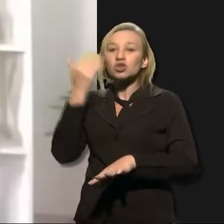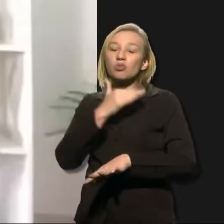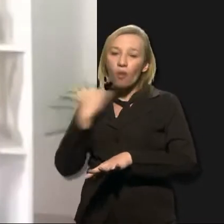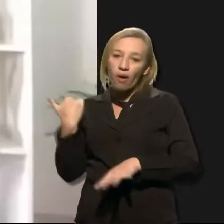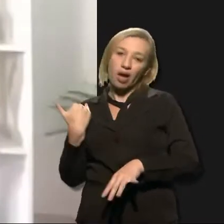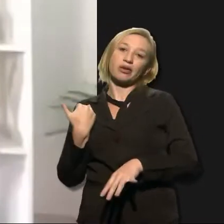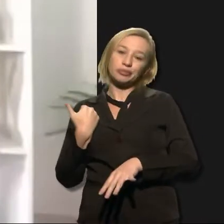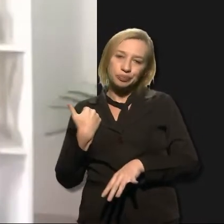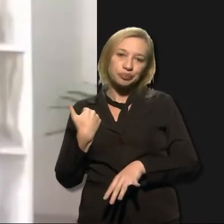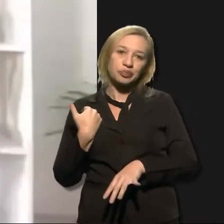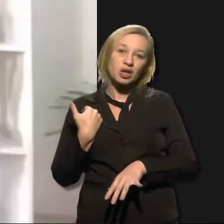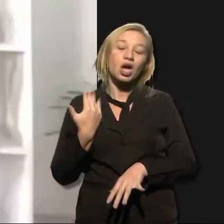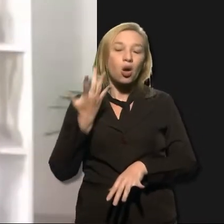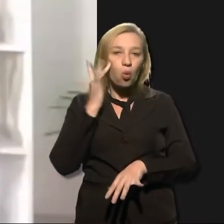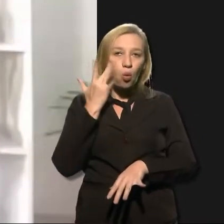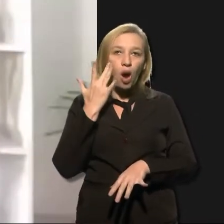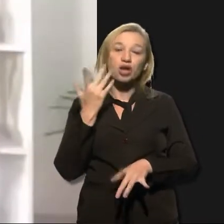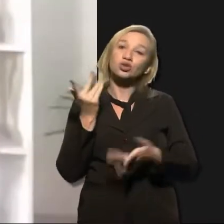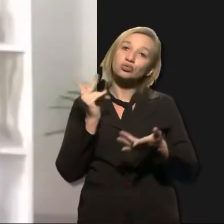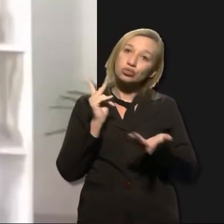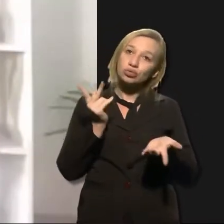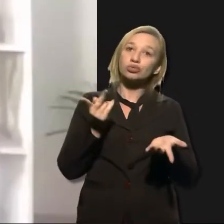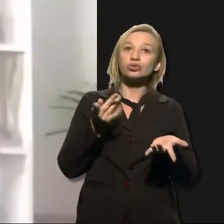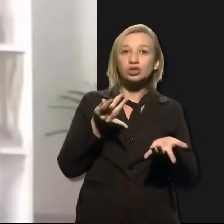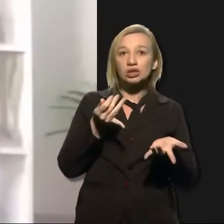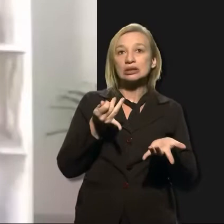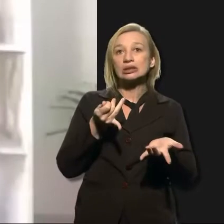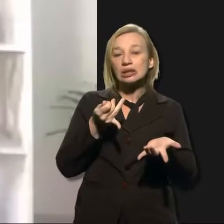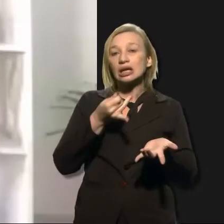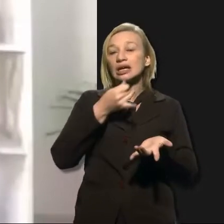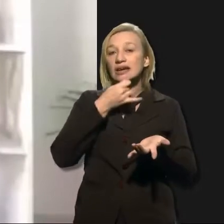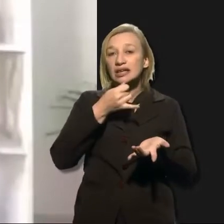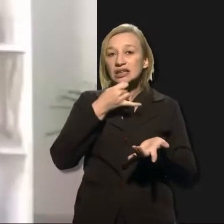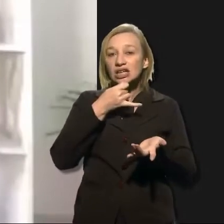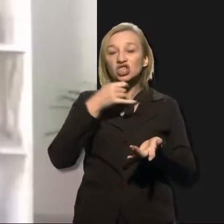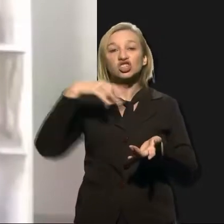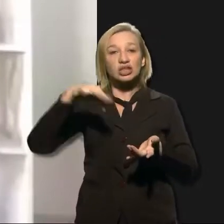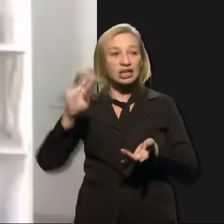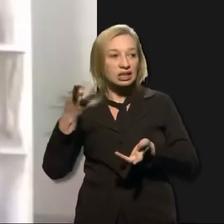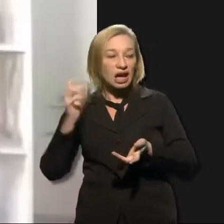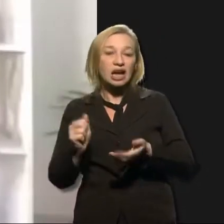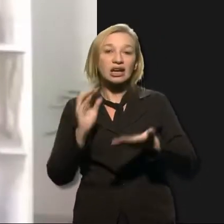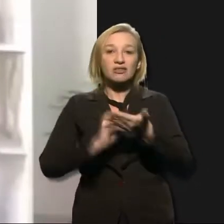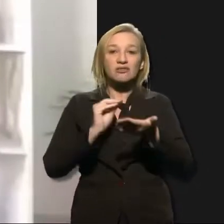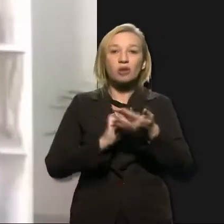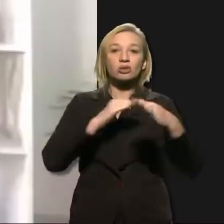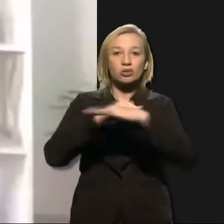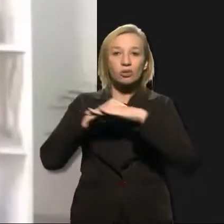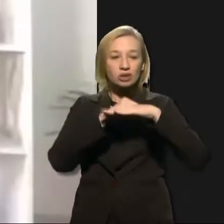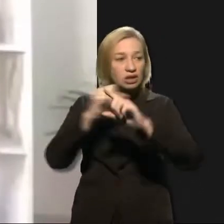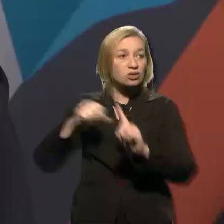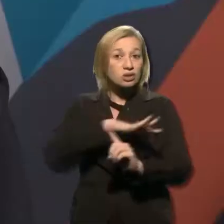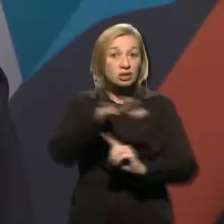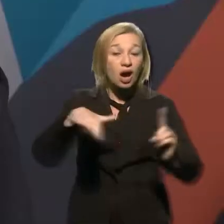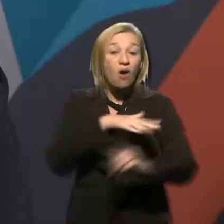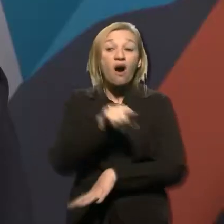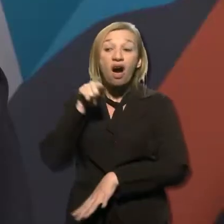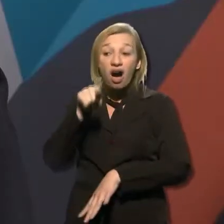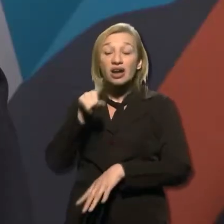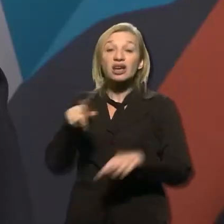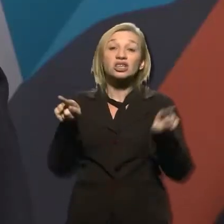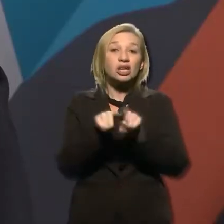que se foram, né? E eu acho que extravasou também nesses elementos todos, Natália, da